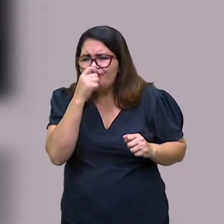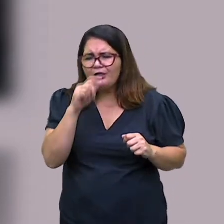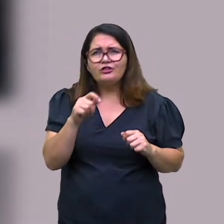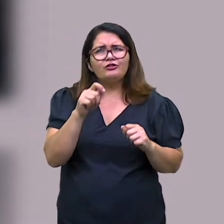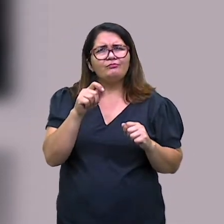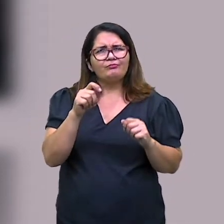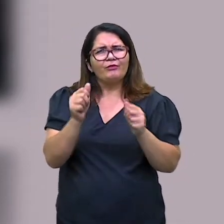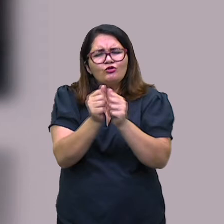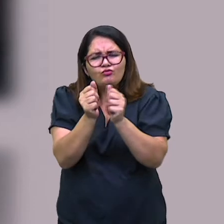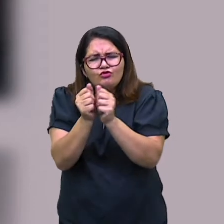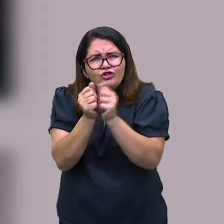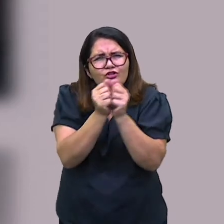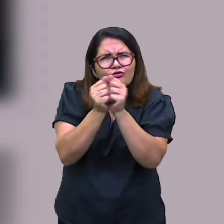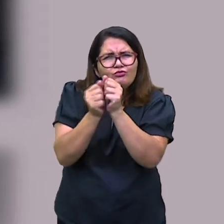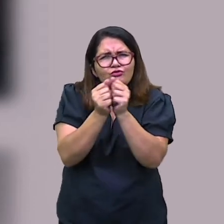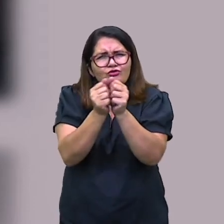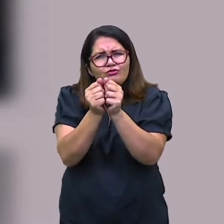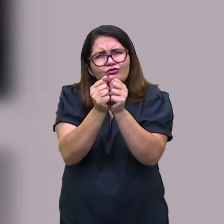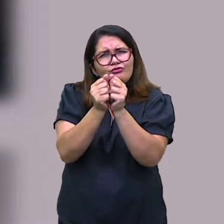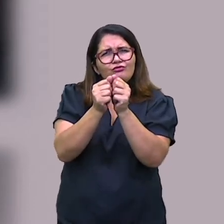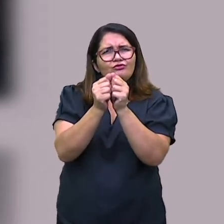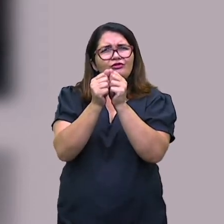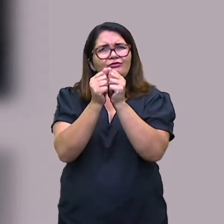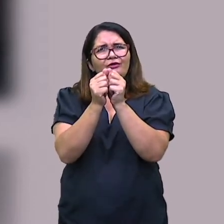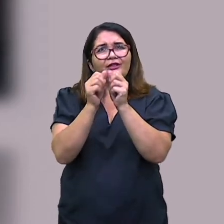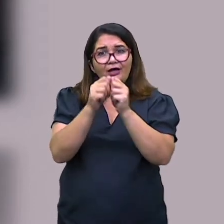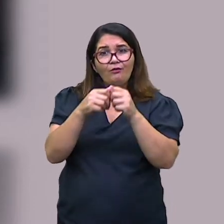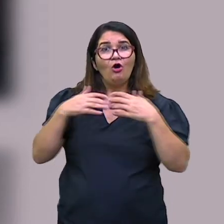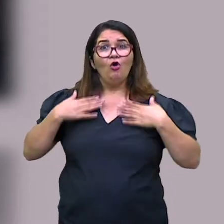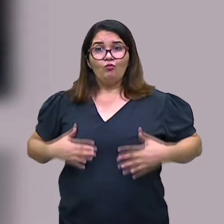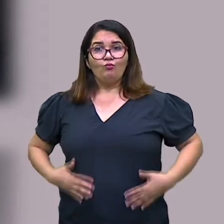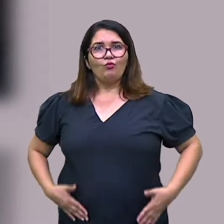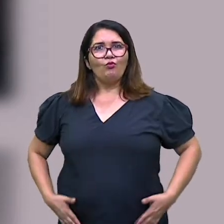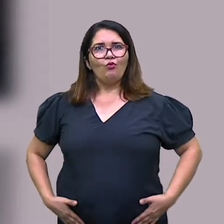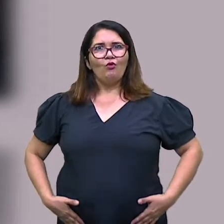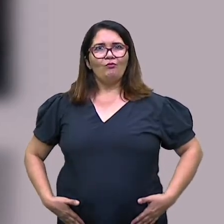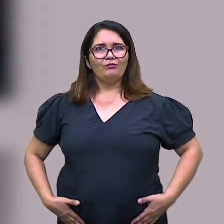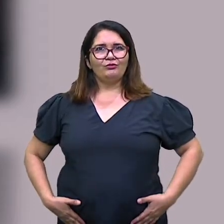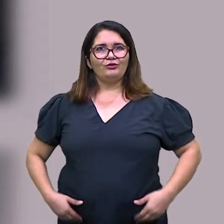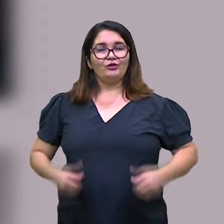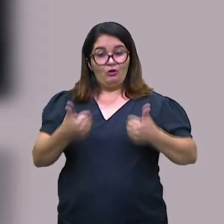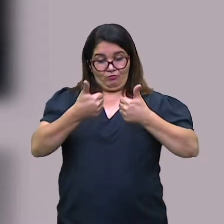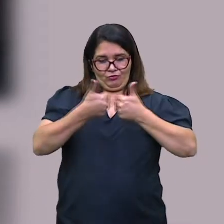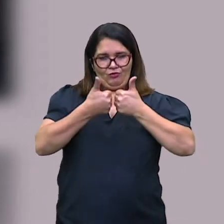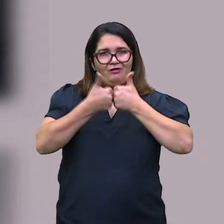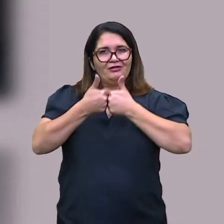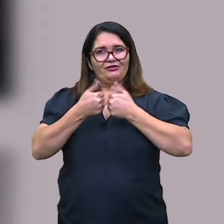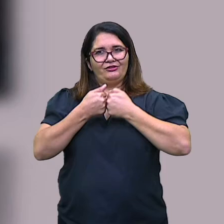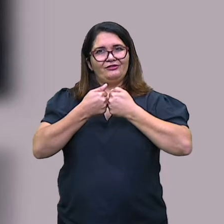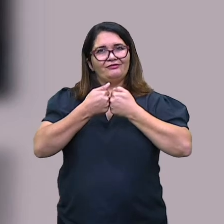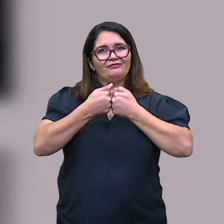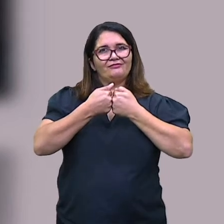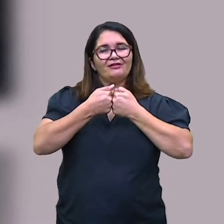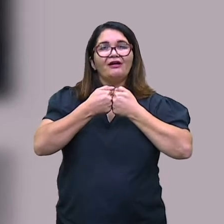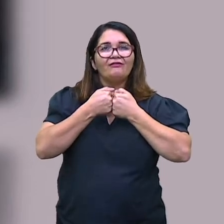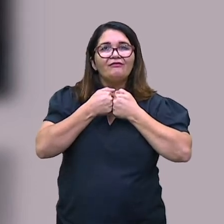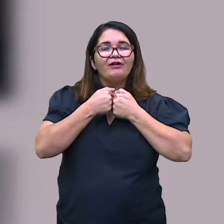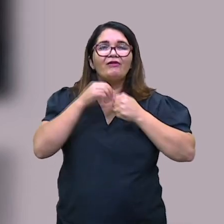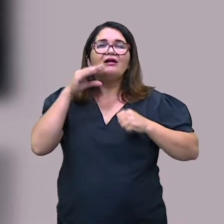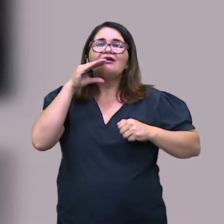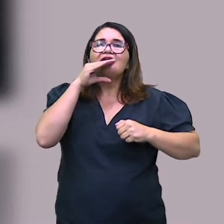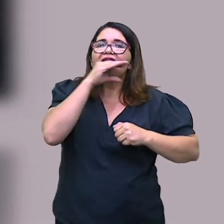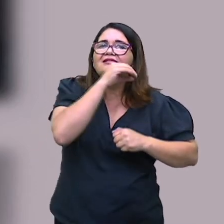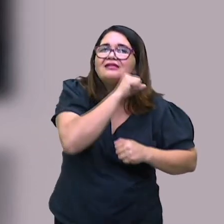do tecido da nossa blusa, que vai aquecer o nosso corpo. Então, todo esse processo